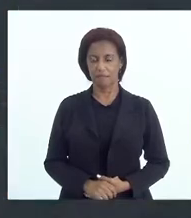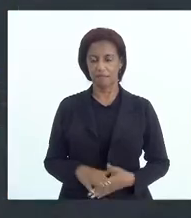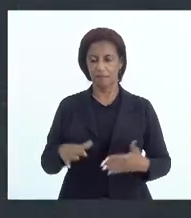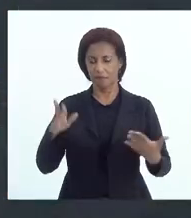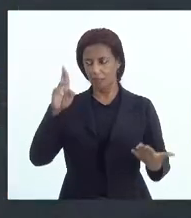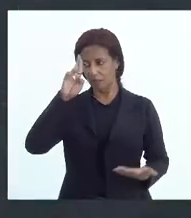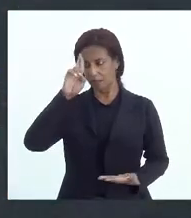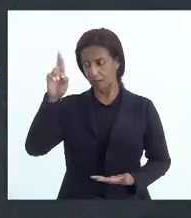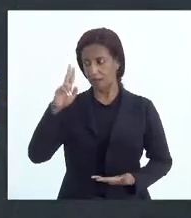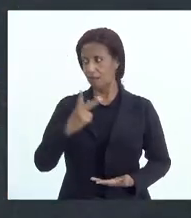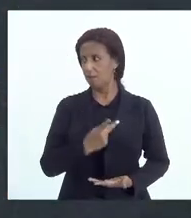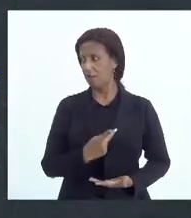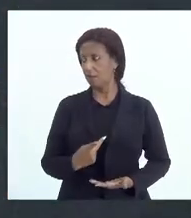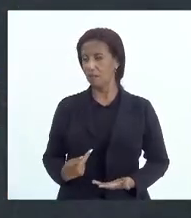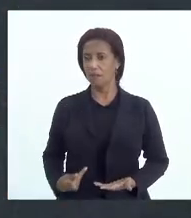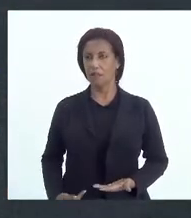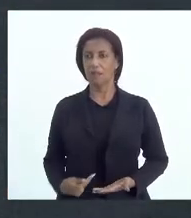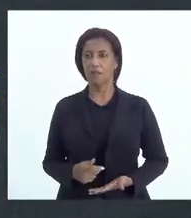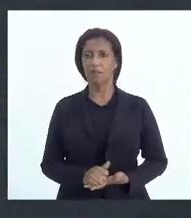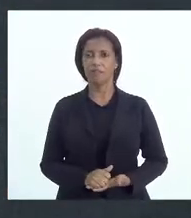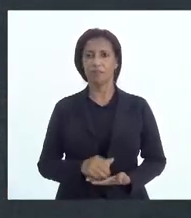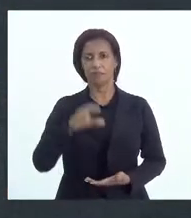Senhora presidente,